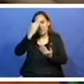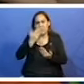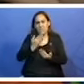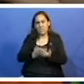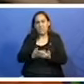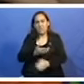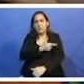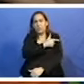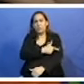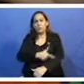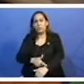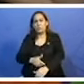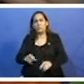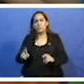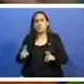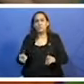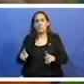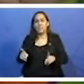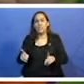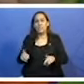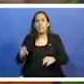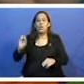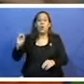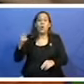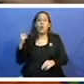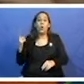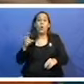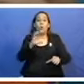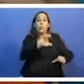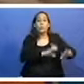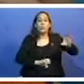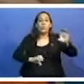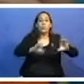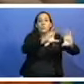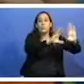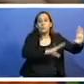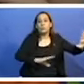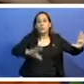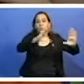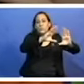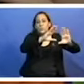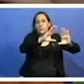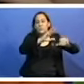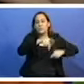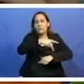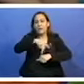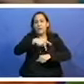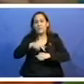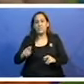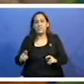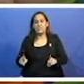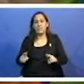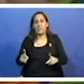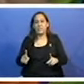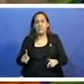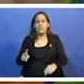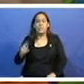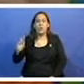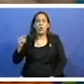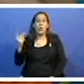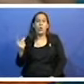costumes diferentes? Ou porque são de regiões ou países com costumes diversos? Ou porque falam